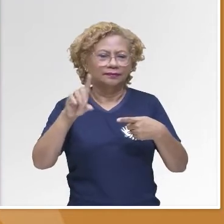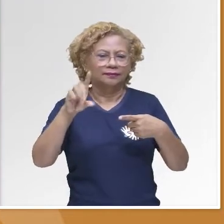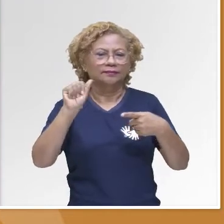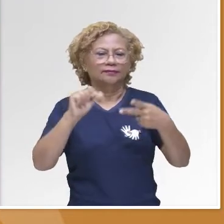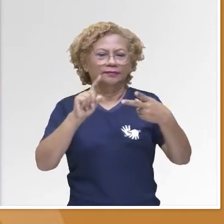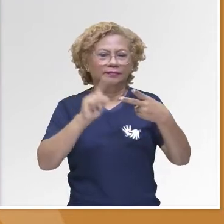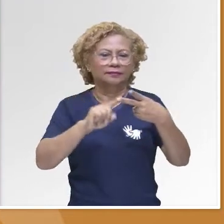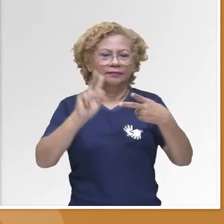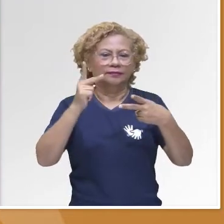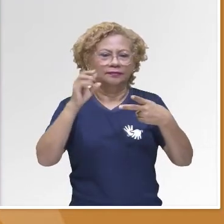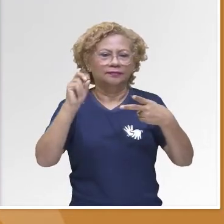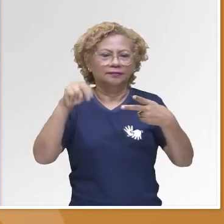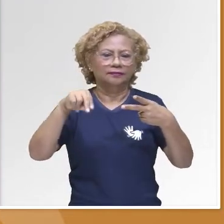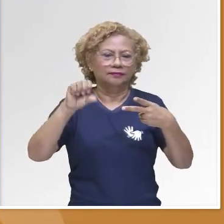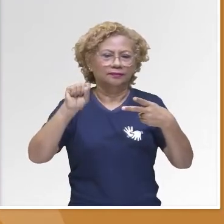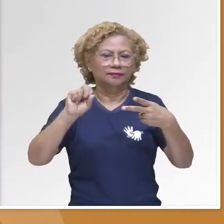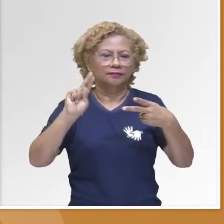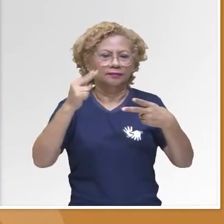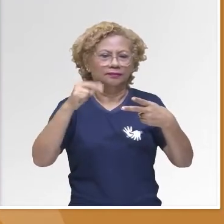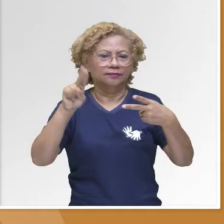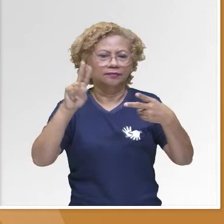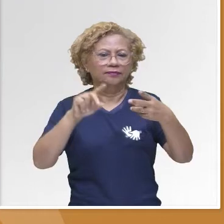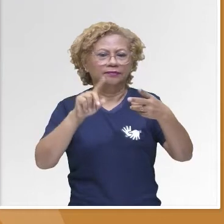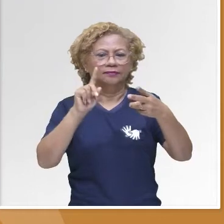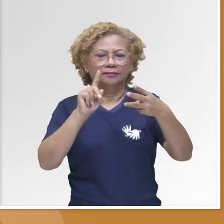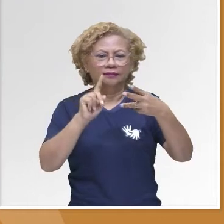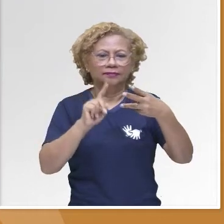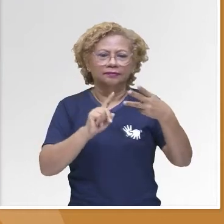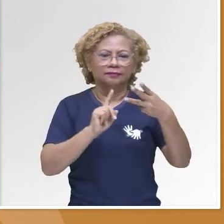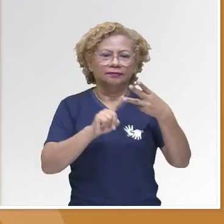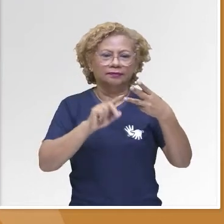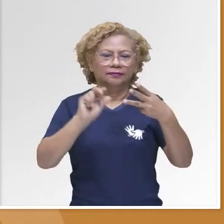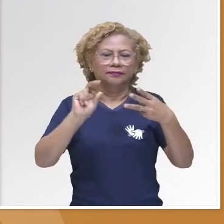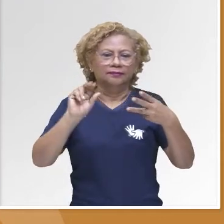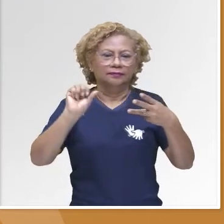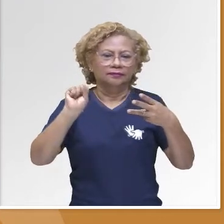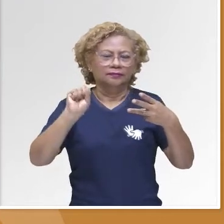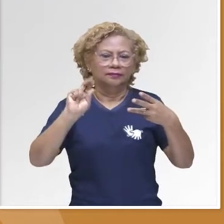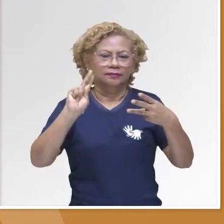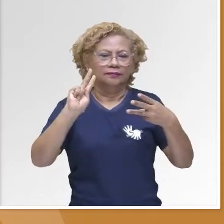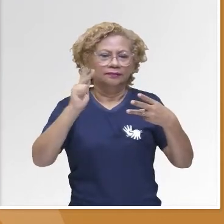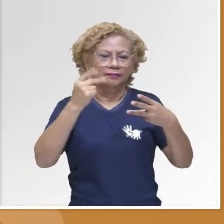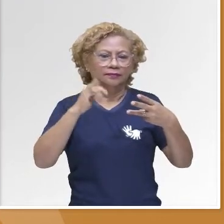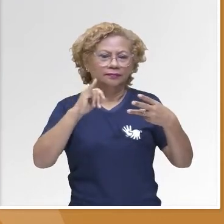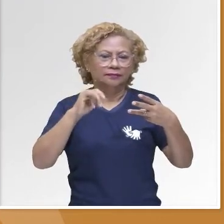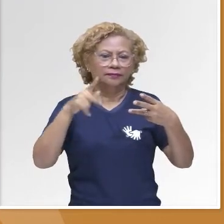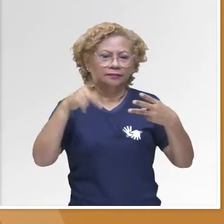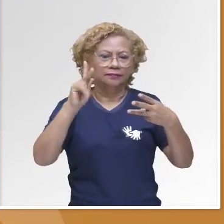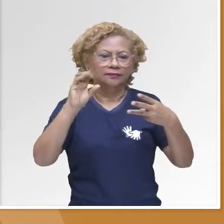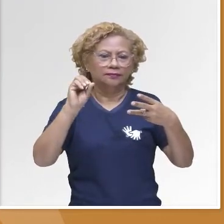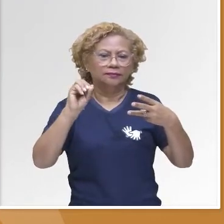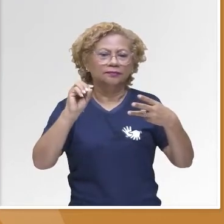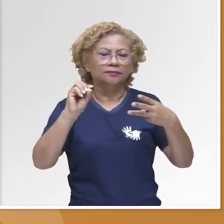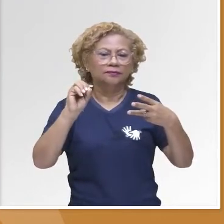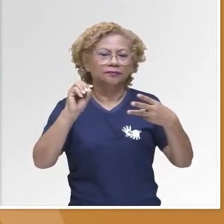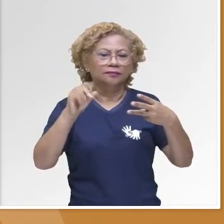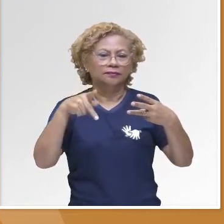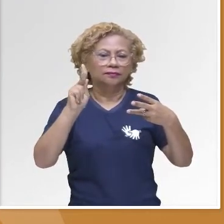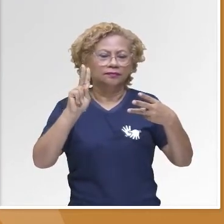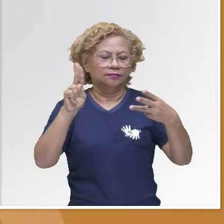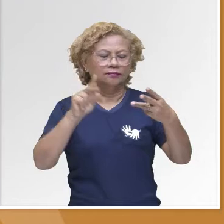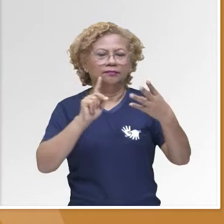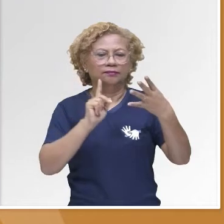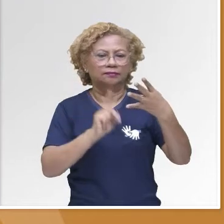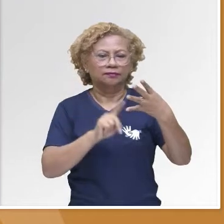mas como a questão tecnológica é altamente né, utilizada nesse país,